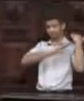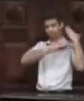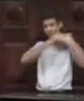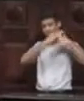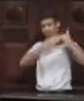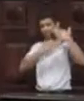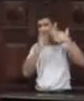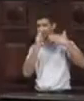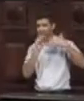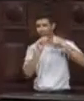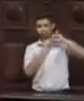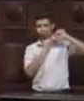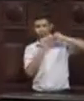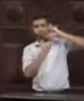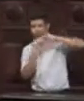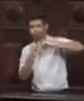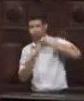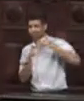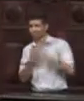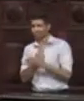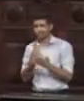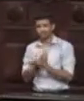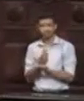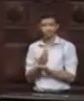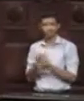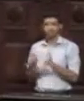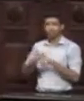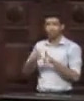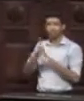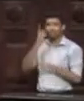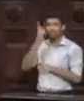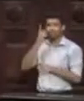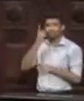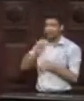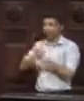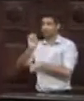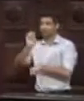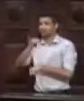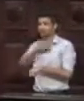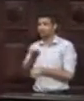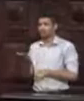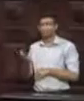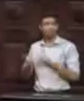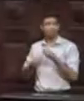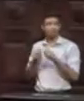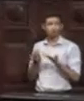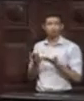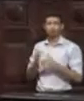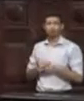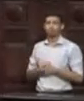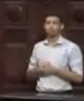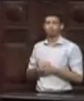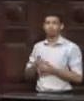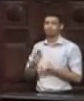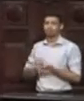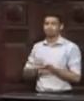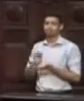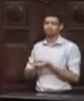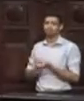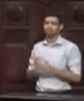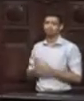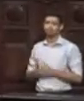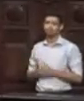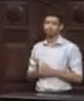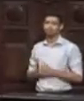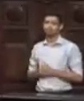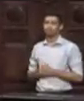e desmoraliza também os legislativos estaduais, porque passa a não ter mais